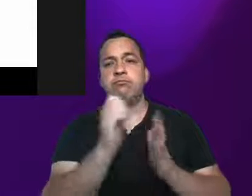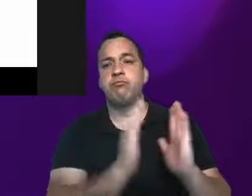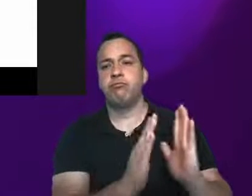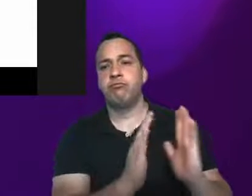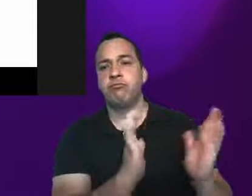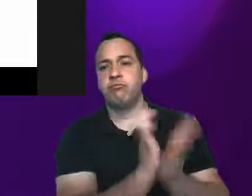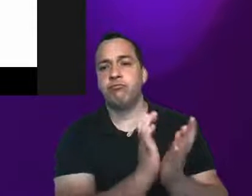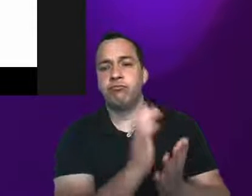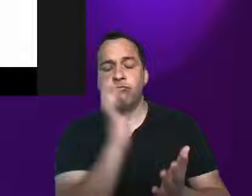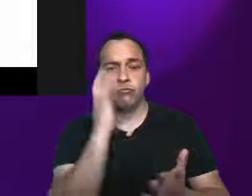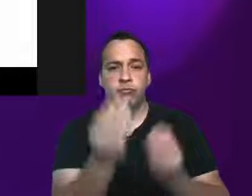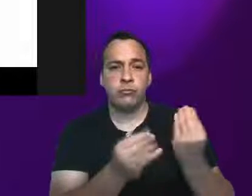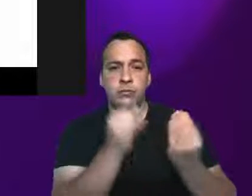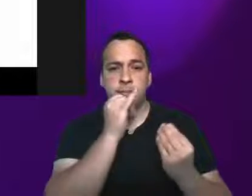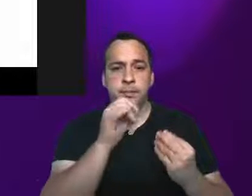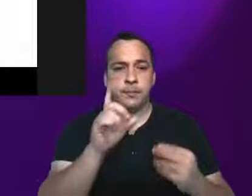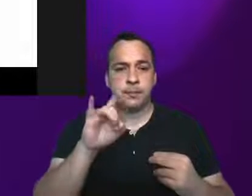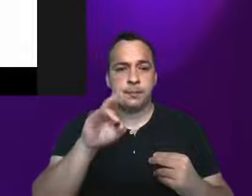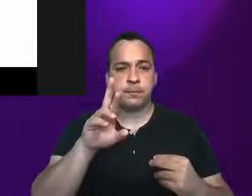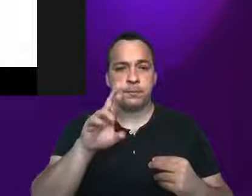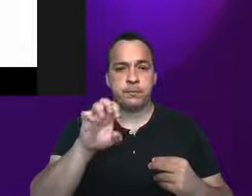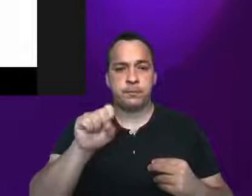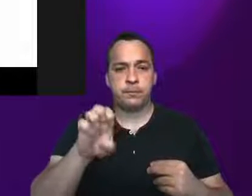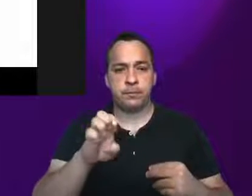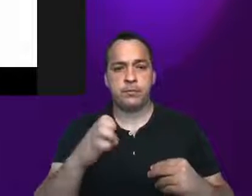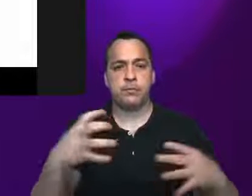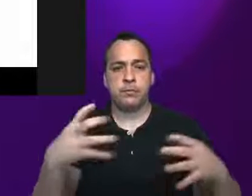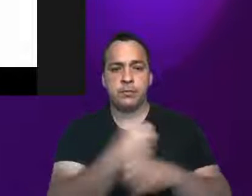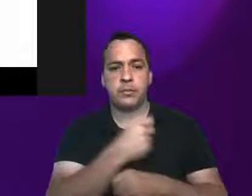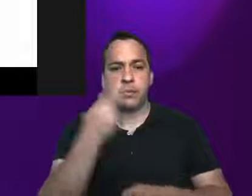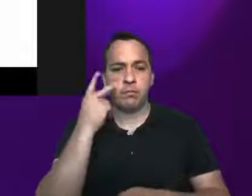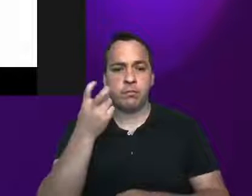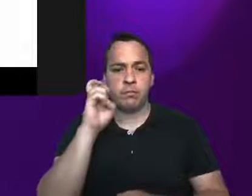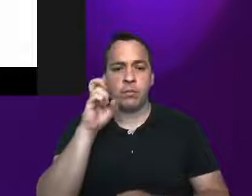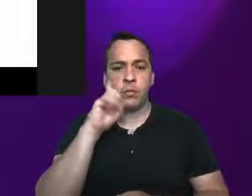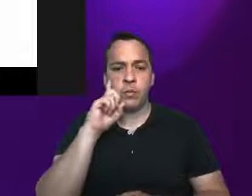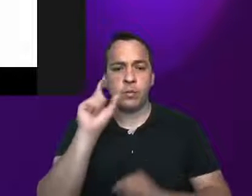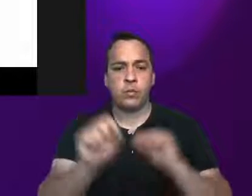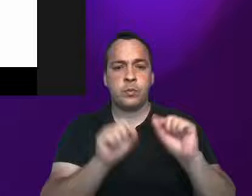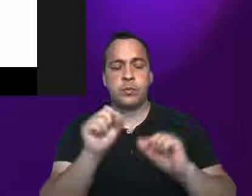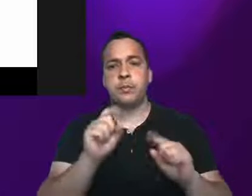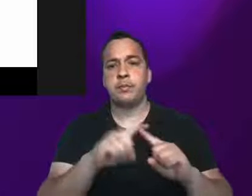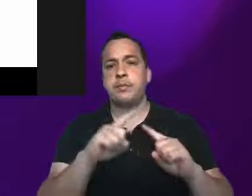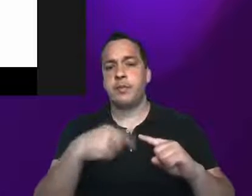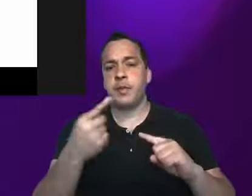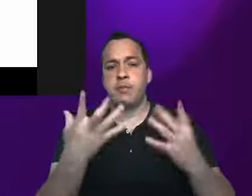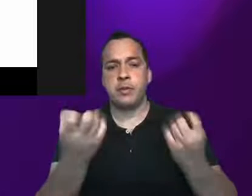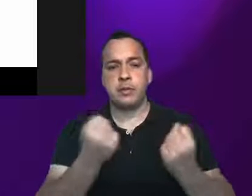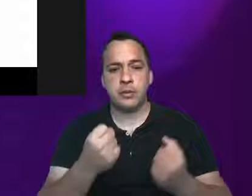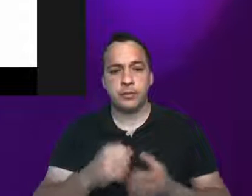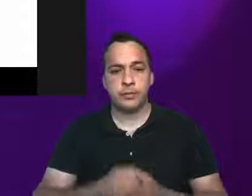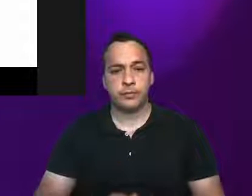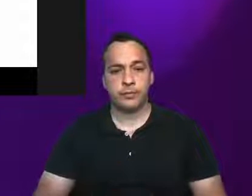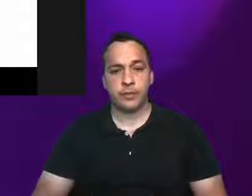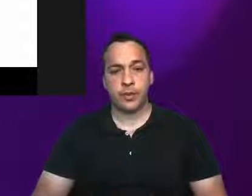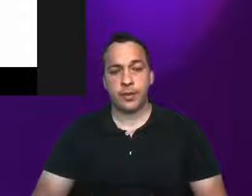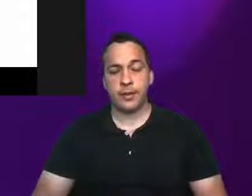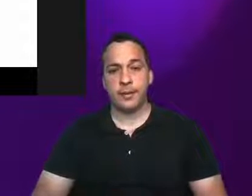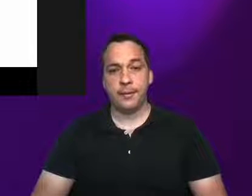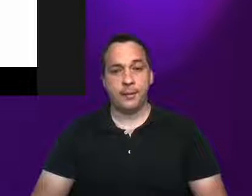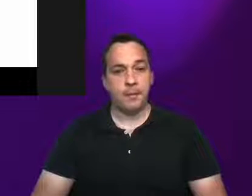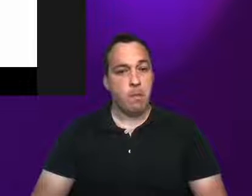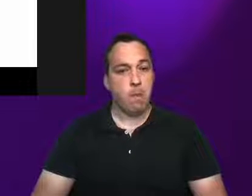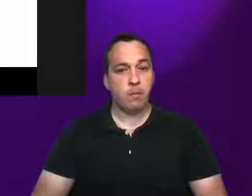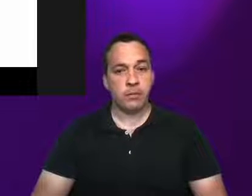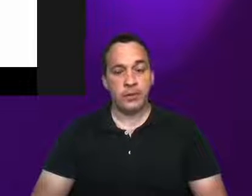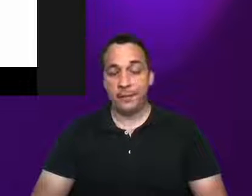a diurese acumulada nos próximos 5 dias após a admissão. E o que a gente pode observar, então, no eixo X aqui a gente